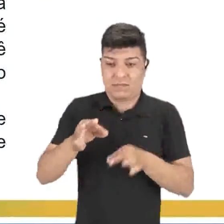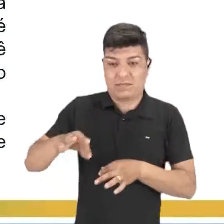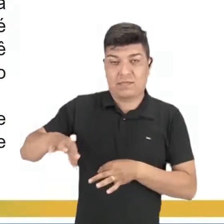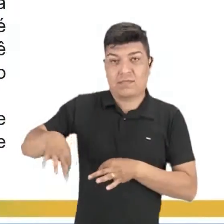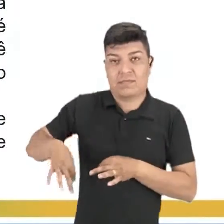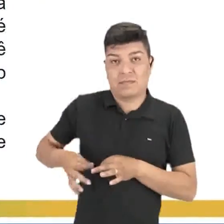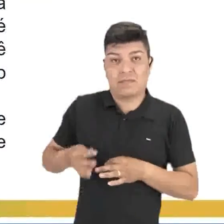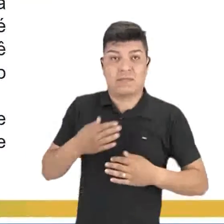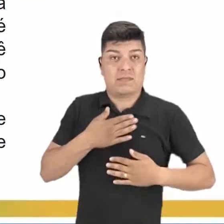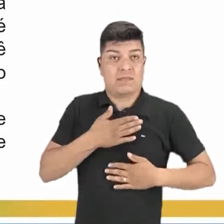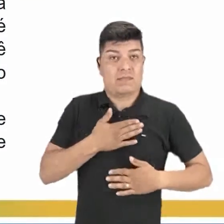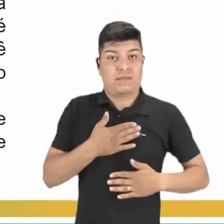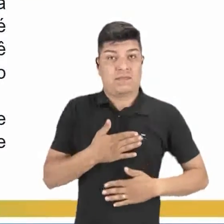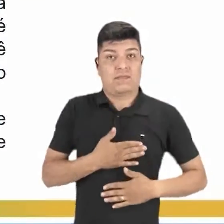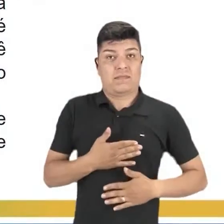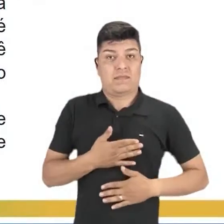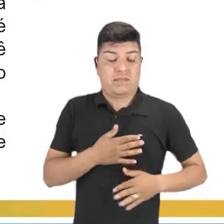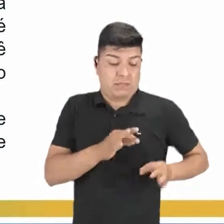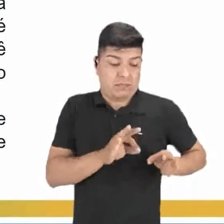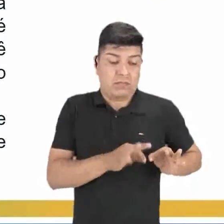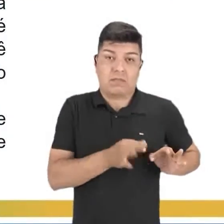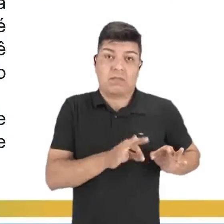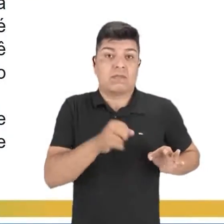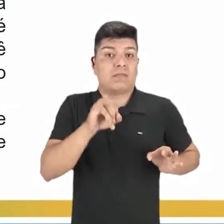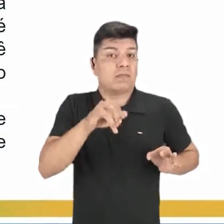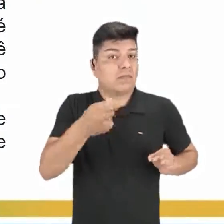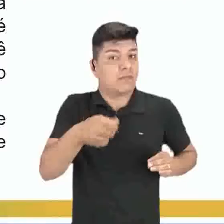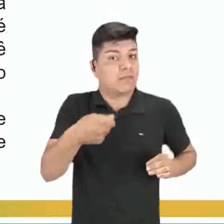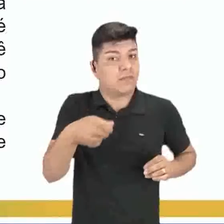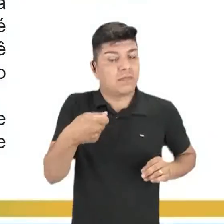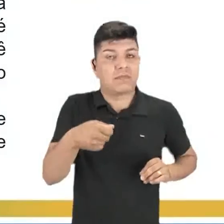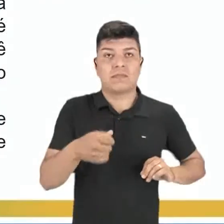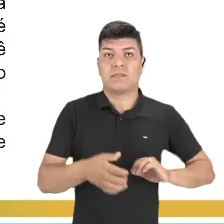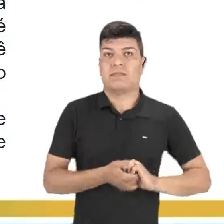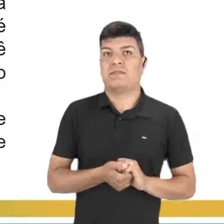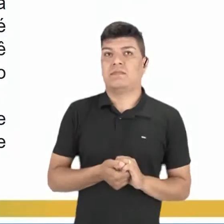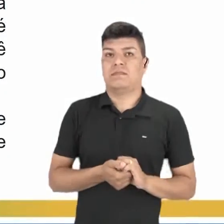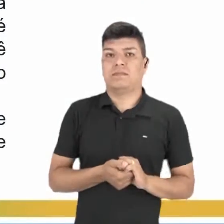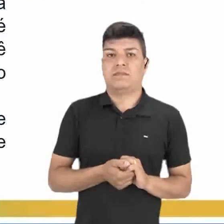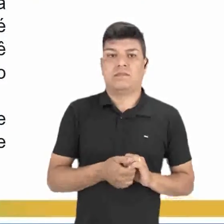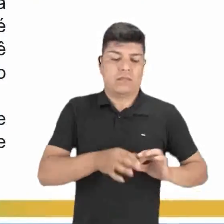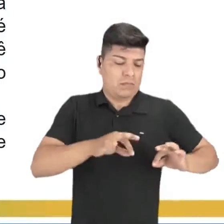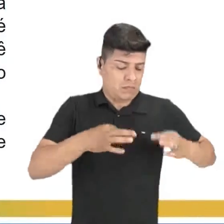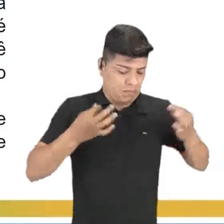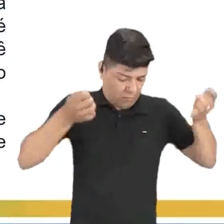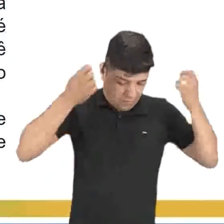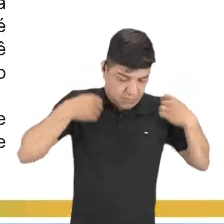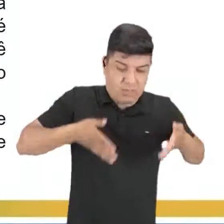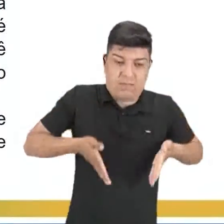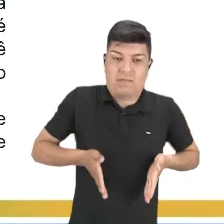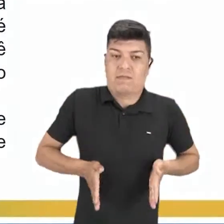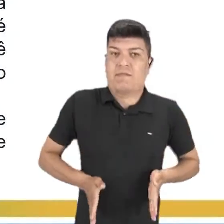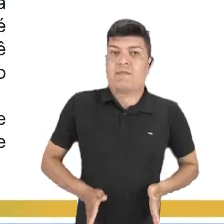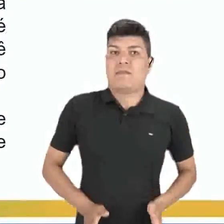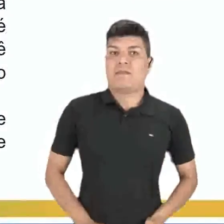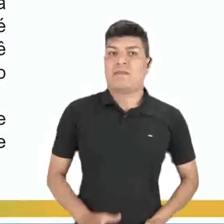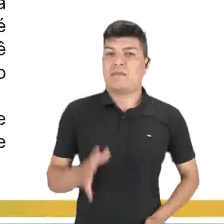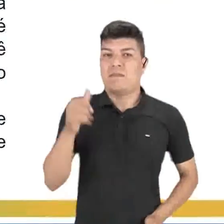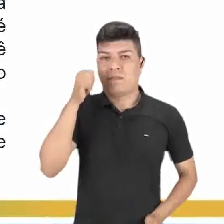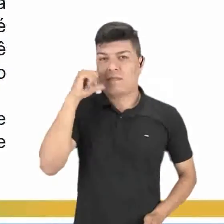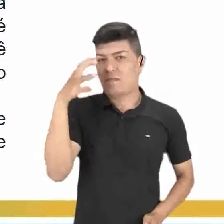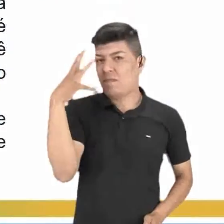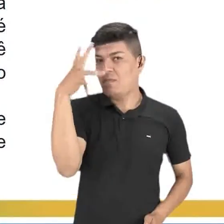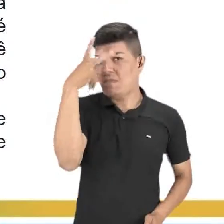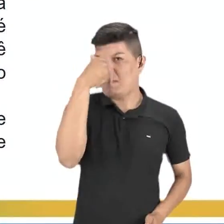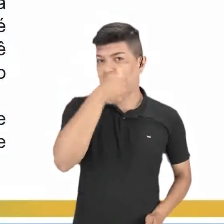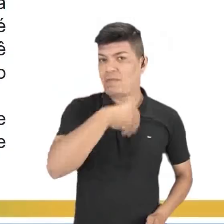corpinho para dar algum ponto quando necessário. E enquanto compunha o vestido da bela dama e